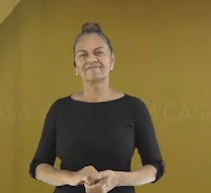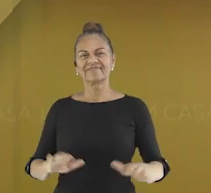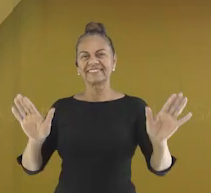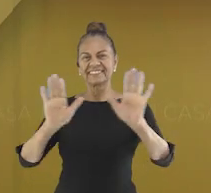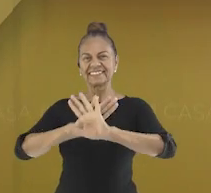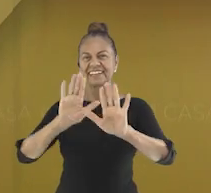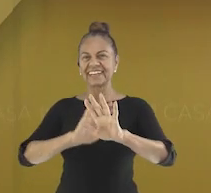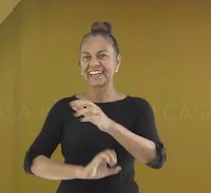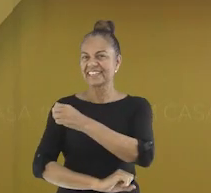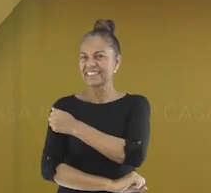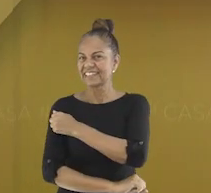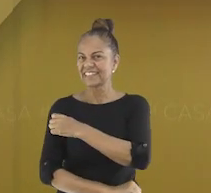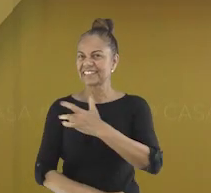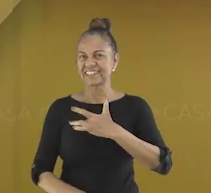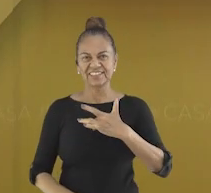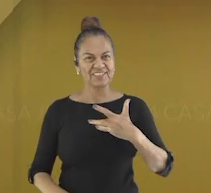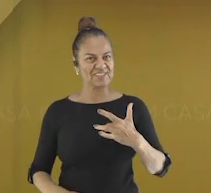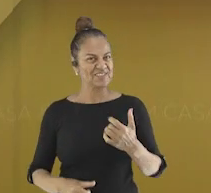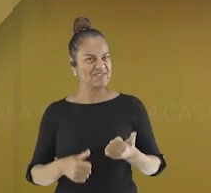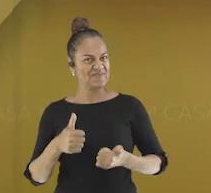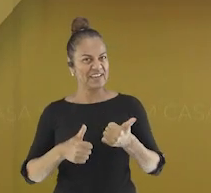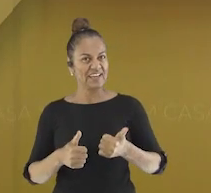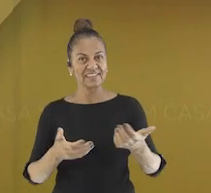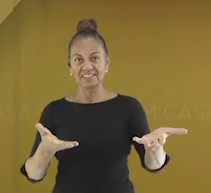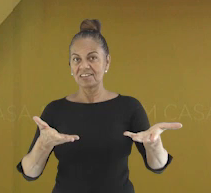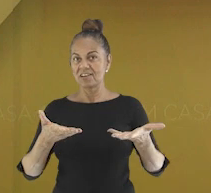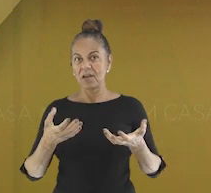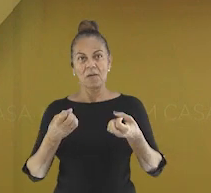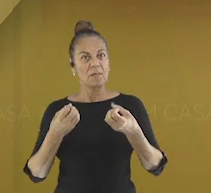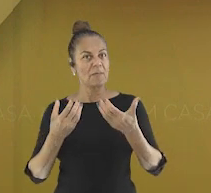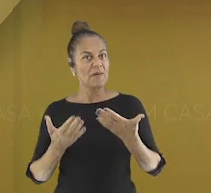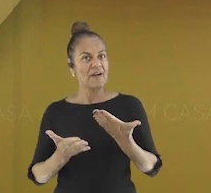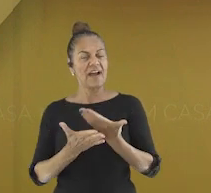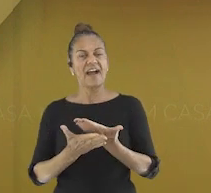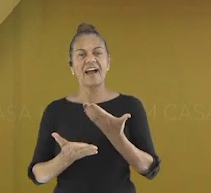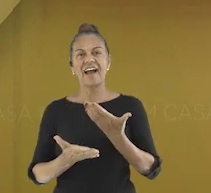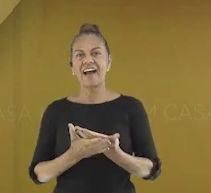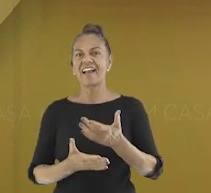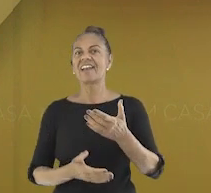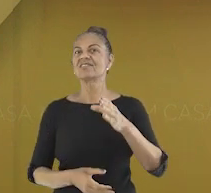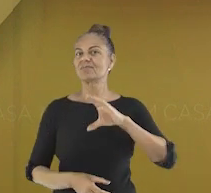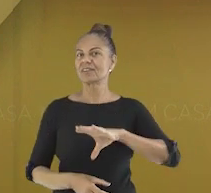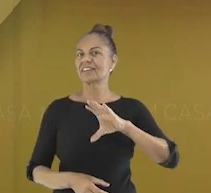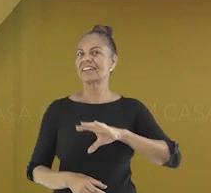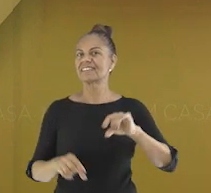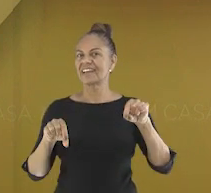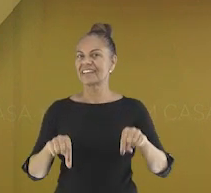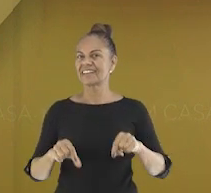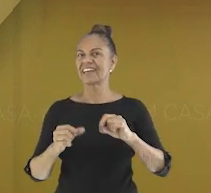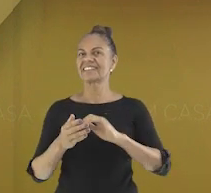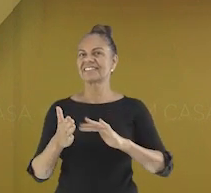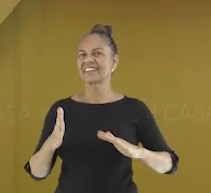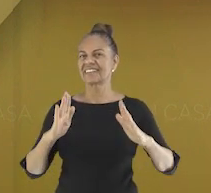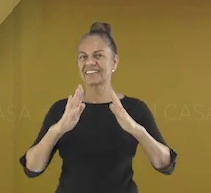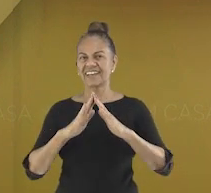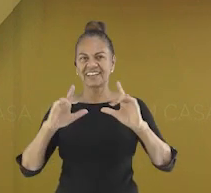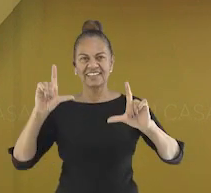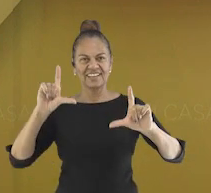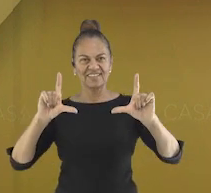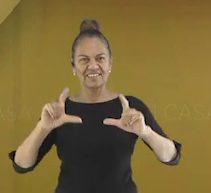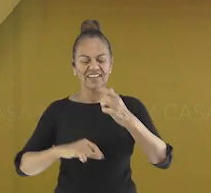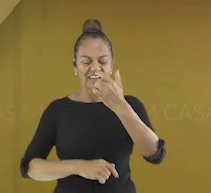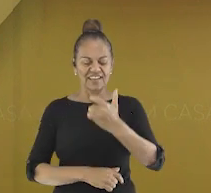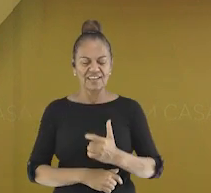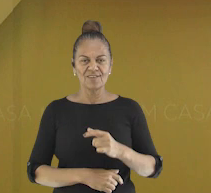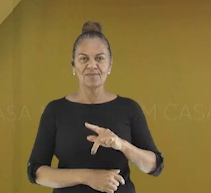Olá, estudantes! Tudo bem com vocês? Sejam bem-vindos a mais uma aula de língua portuguesa aqui no Dever em Casa na TV. Eu